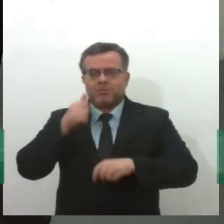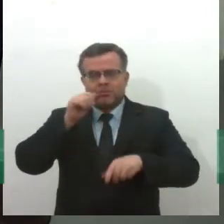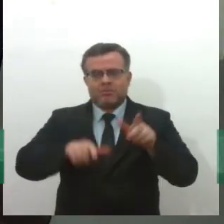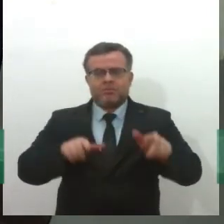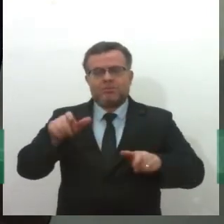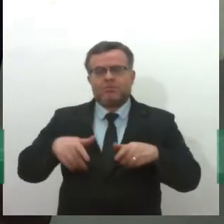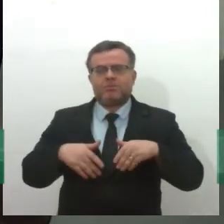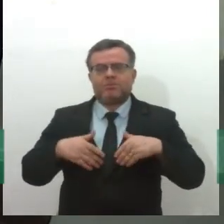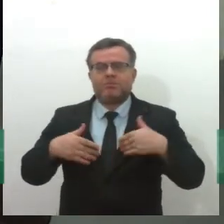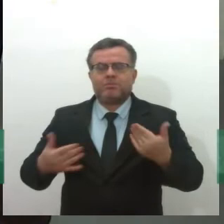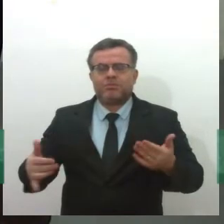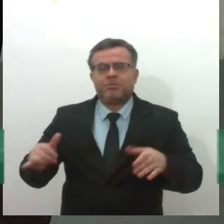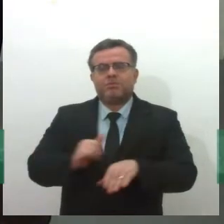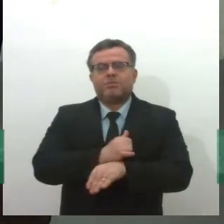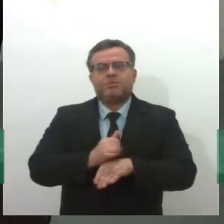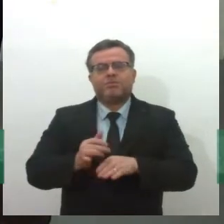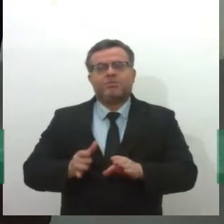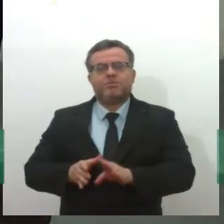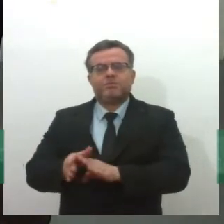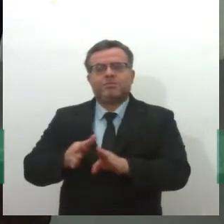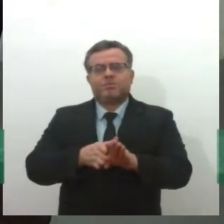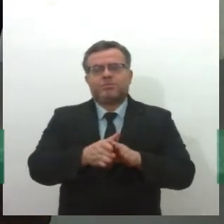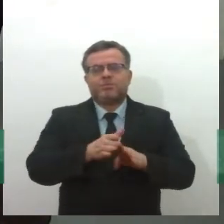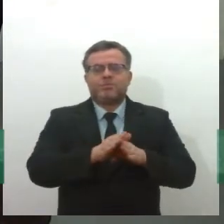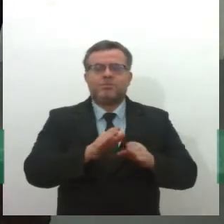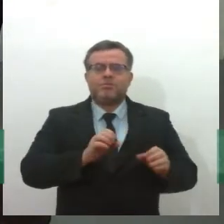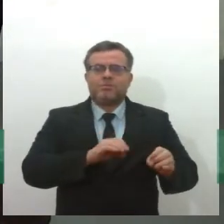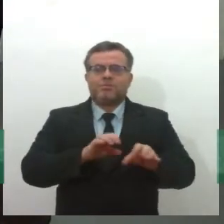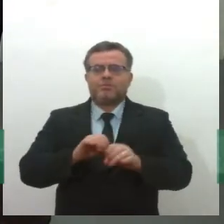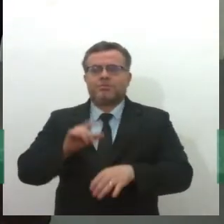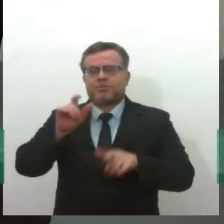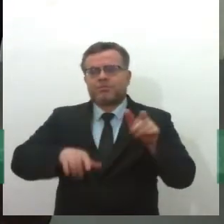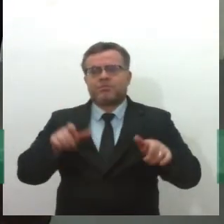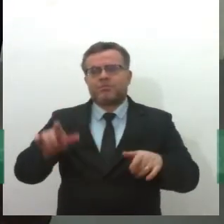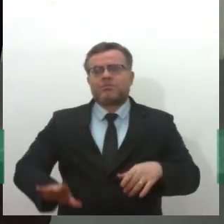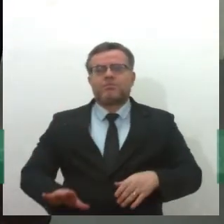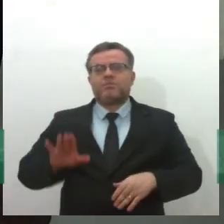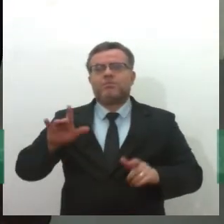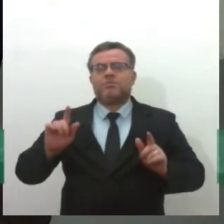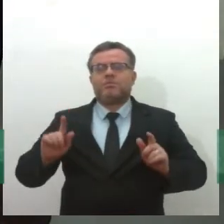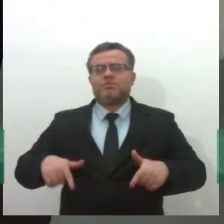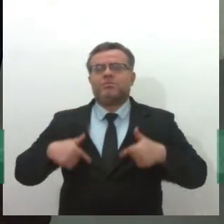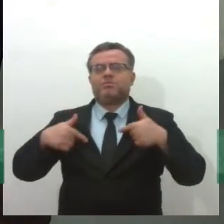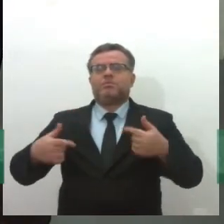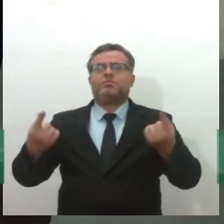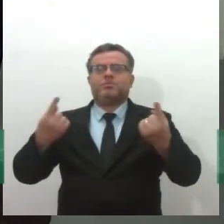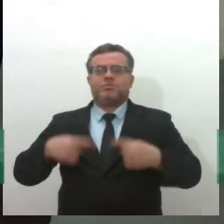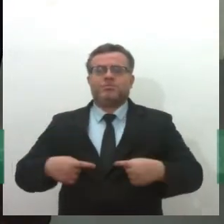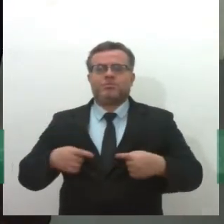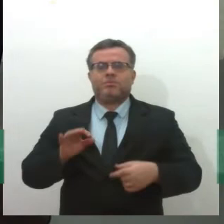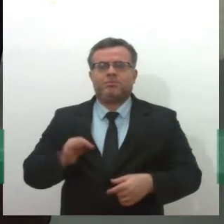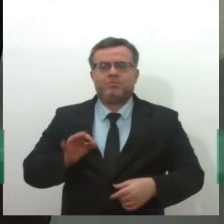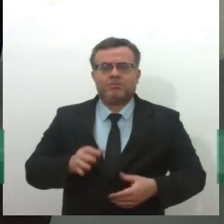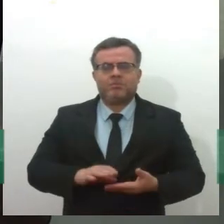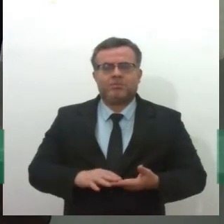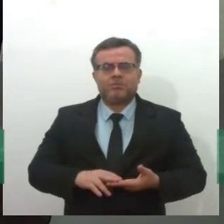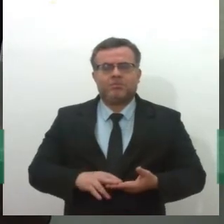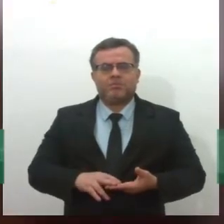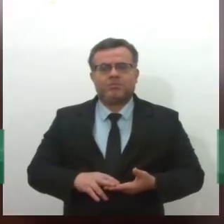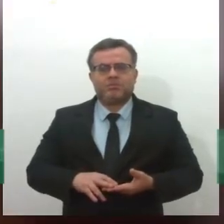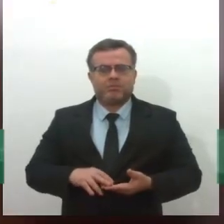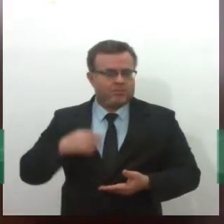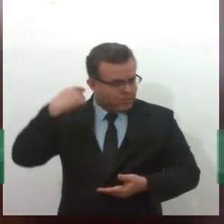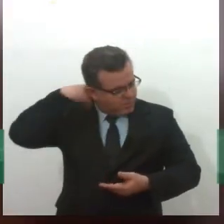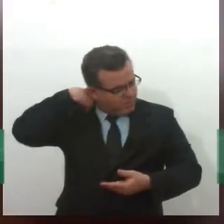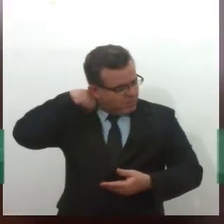estratégias usadas aí por vocês para construir candidatas que possam disputar o pleito? Bom, eu vou juntar sua